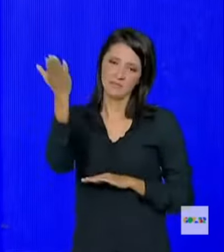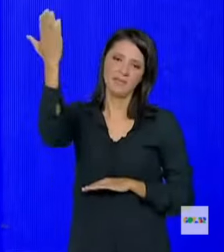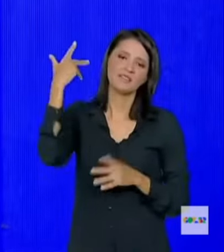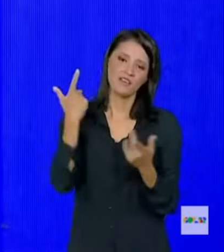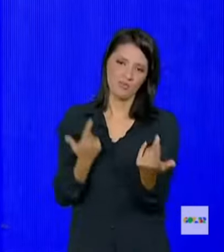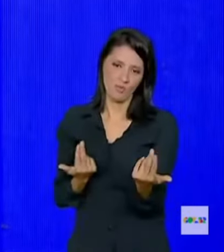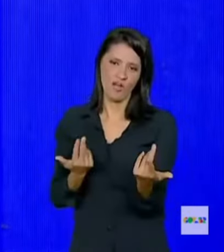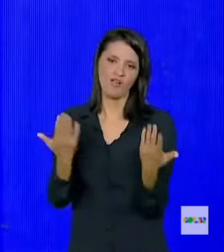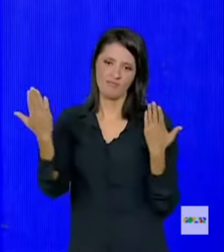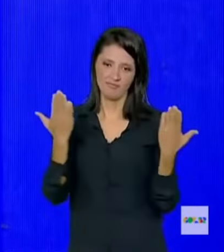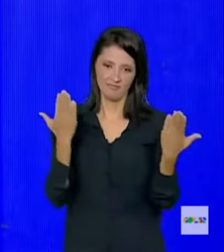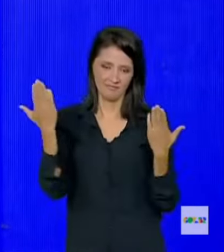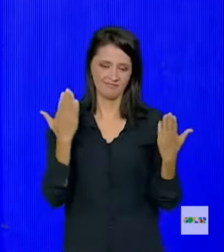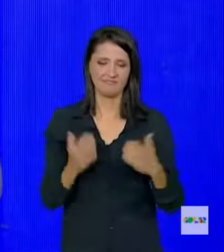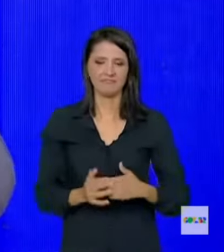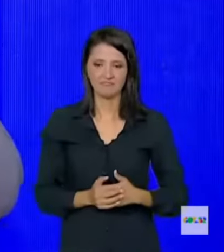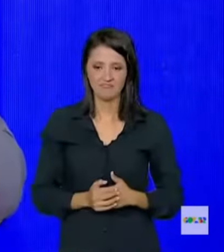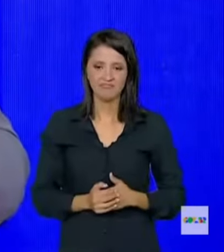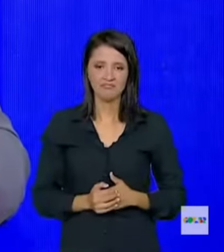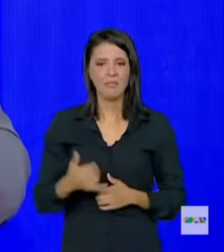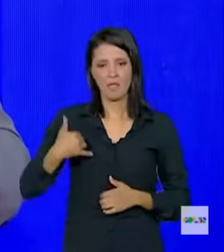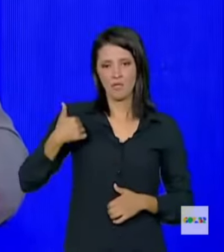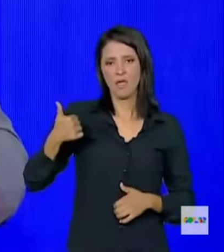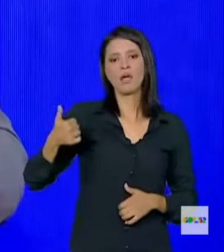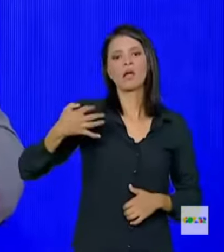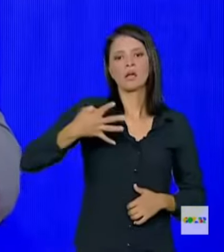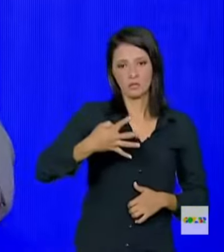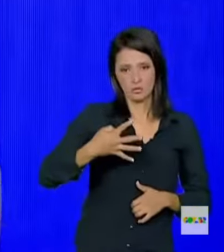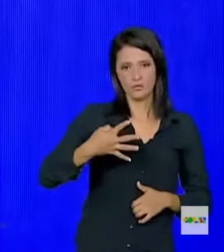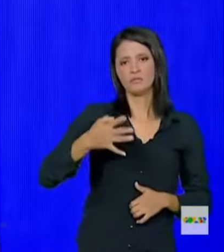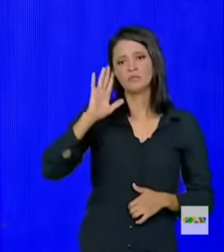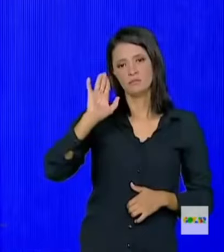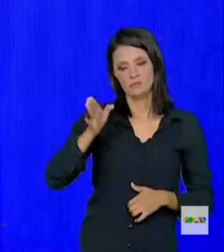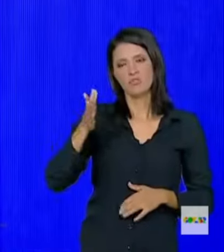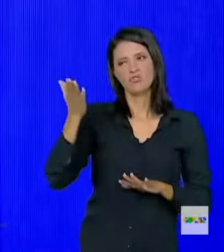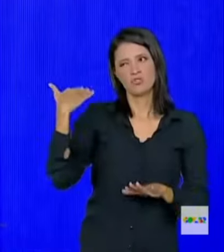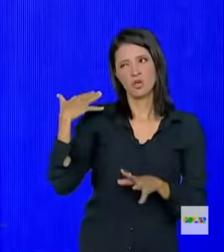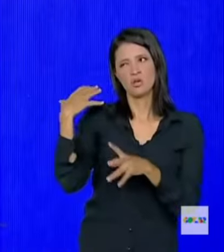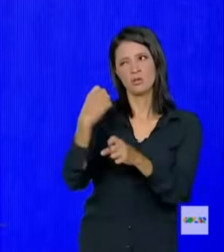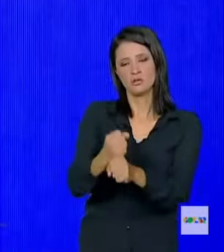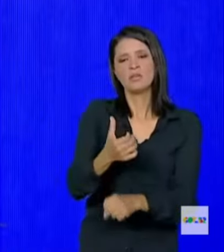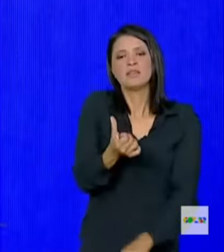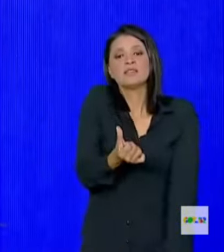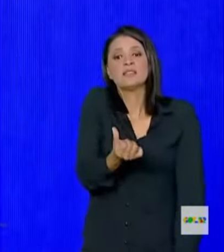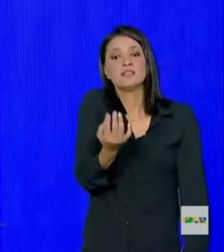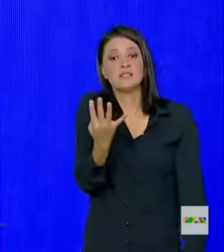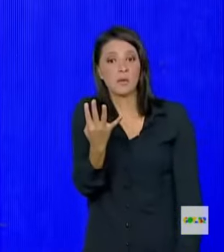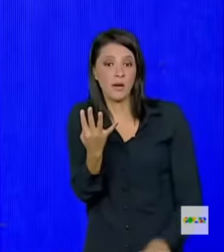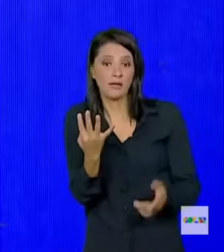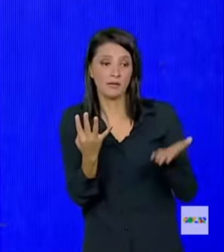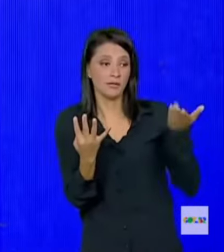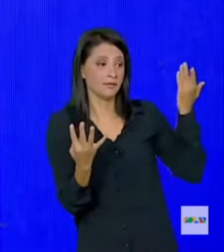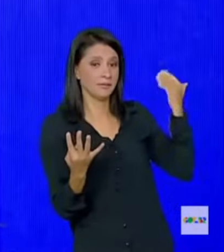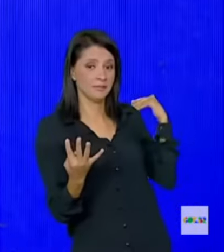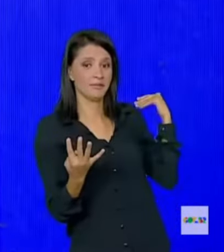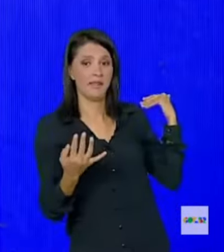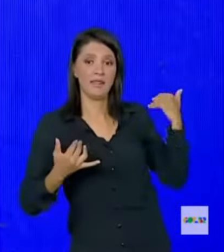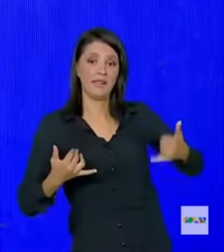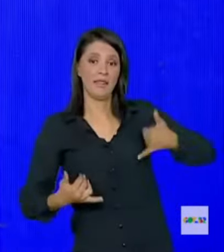mundo. Eu aos 14 anos de idade, já fazem 64 anos que eu tinha 14 anos de